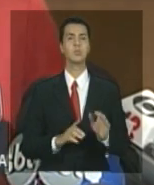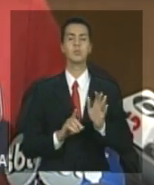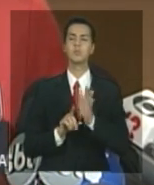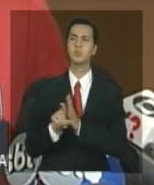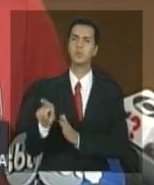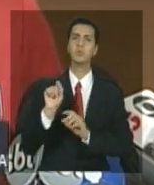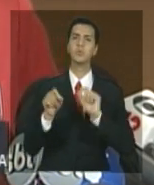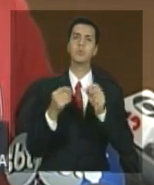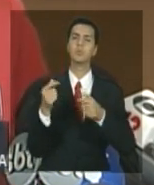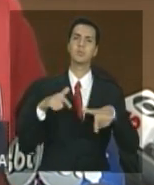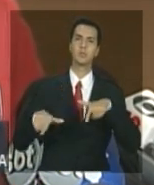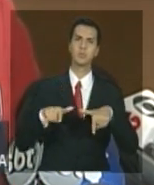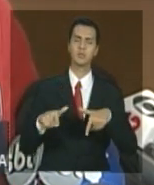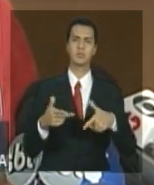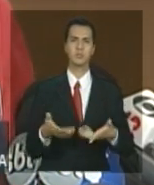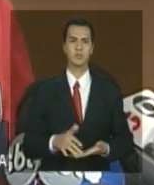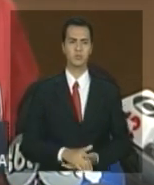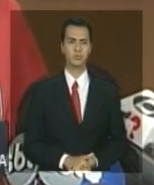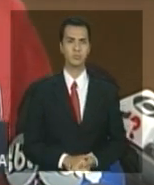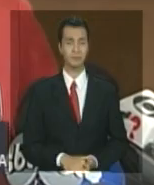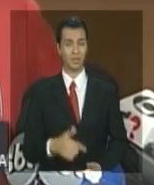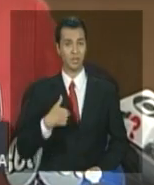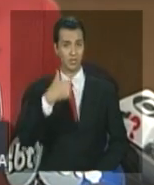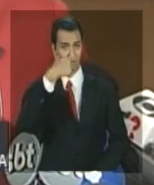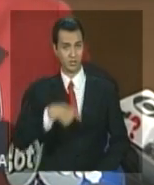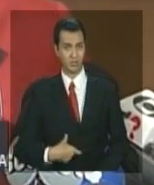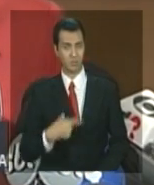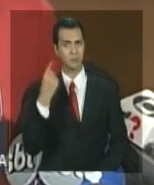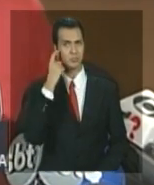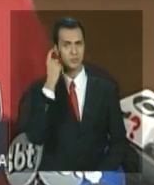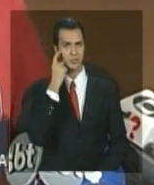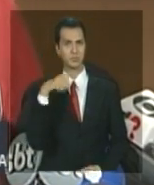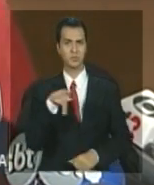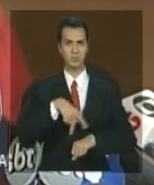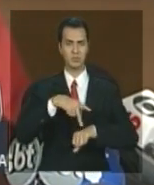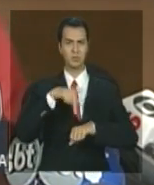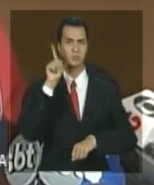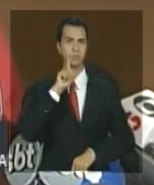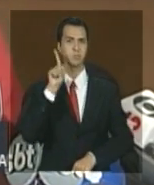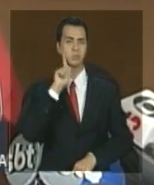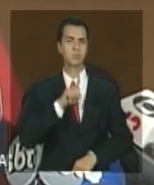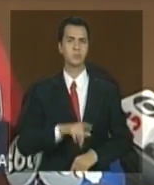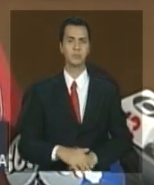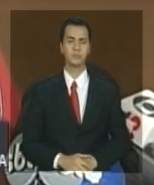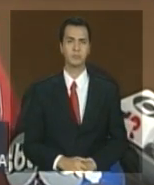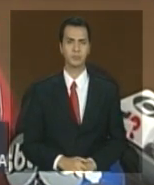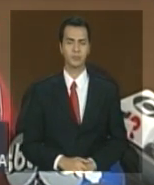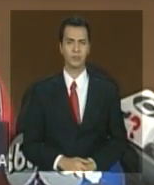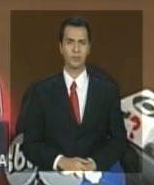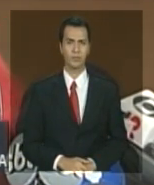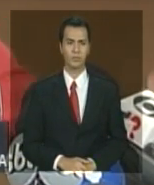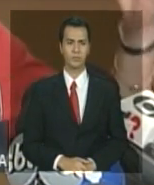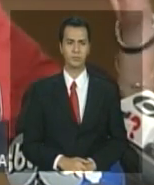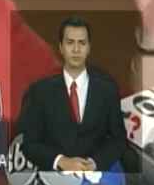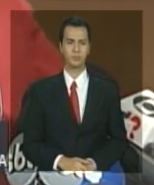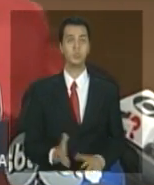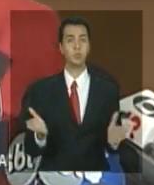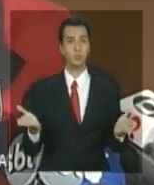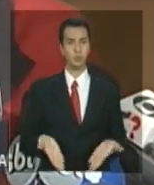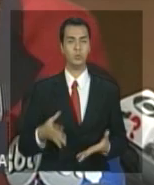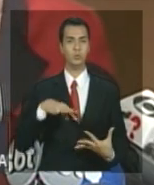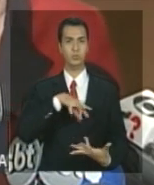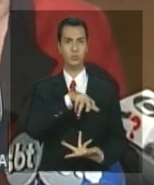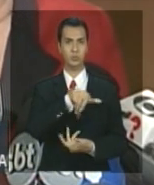considero os Estados Unidos, tá? Eu considero, e acho que é uma coisa inequívoca, nessa ordem multilateral